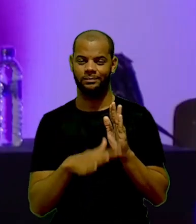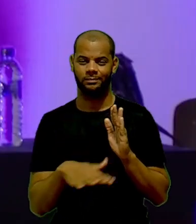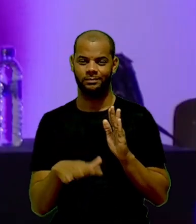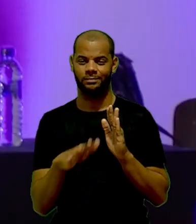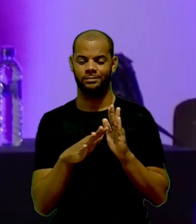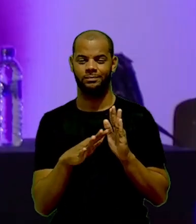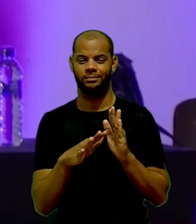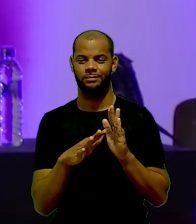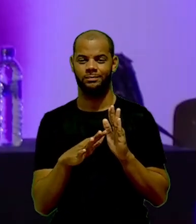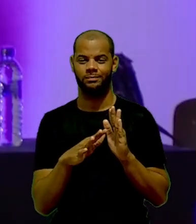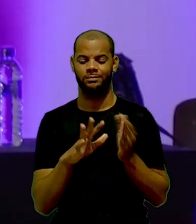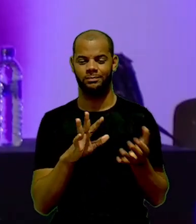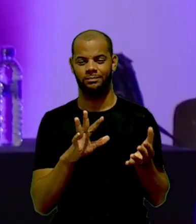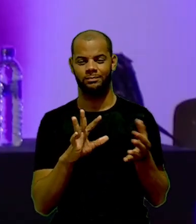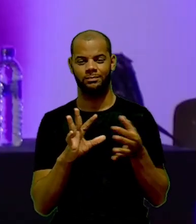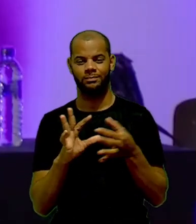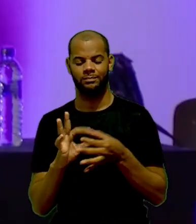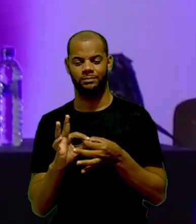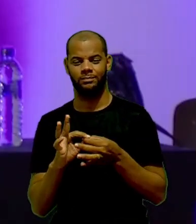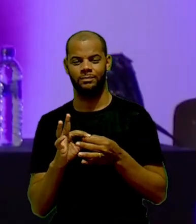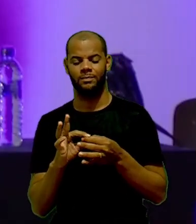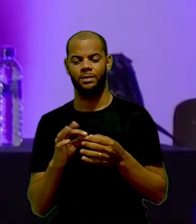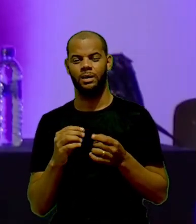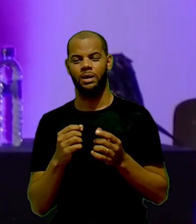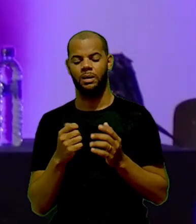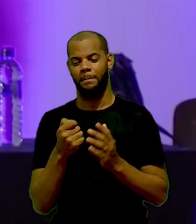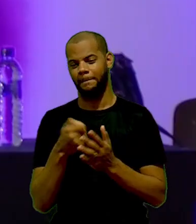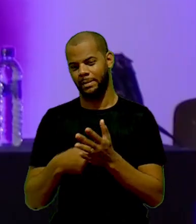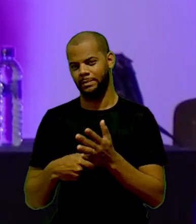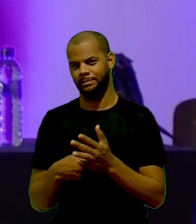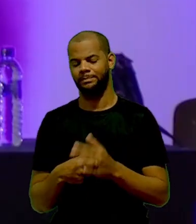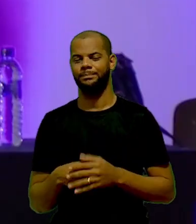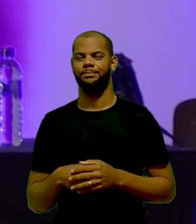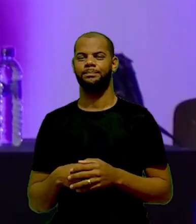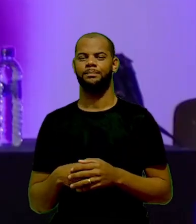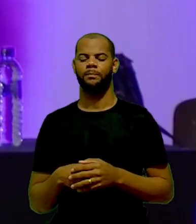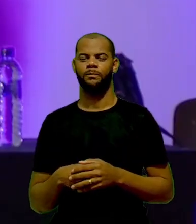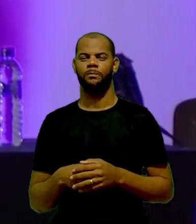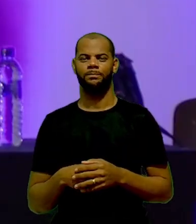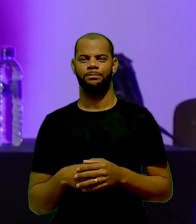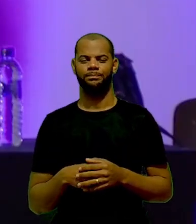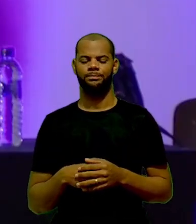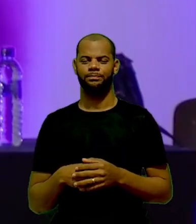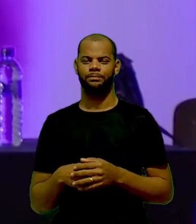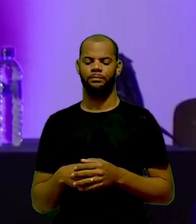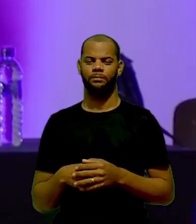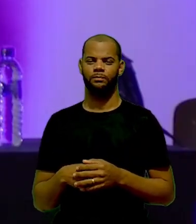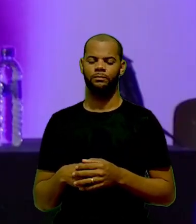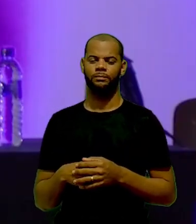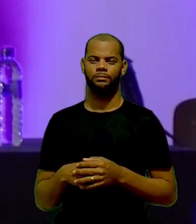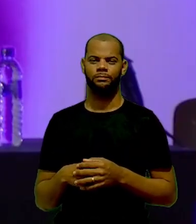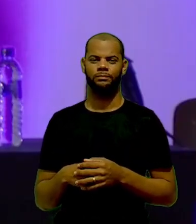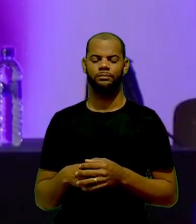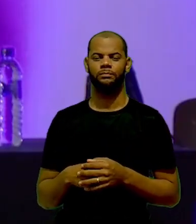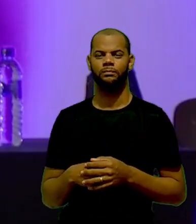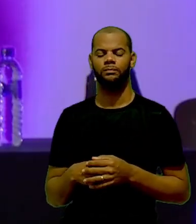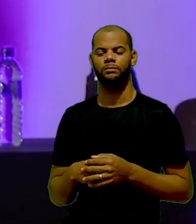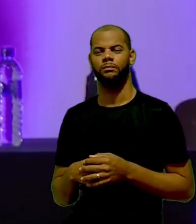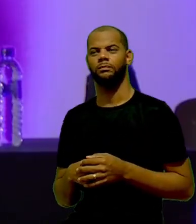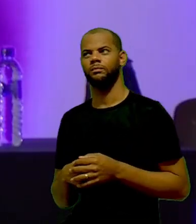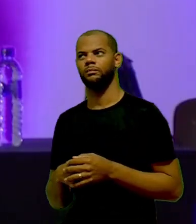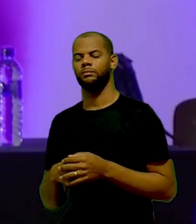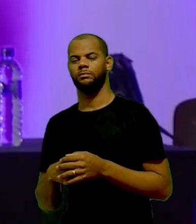fosse compensado na fatura de energia elétrica. Então, começou a se colocar nas unidades